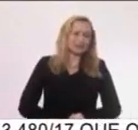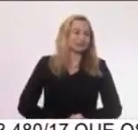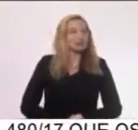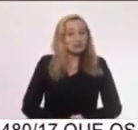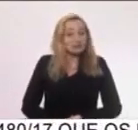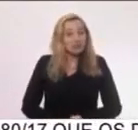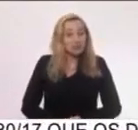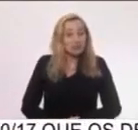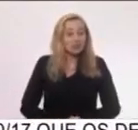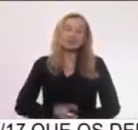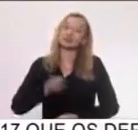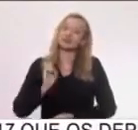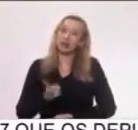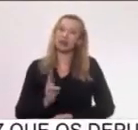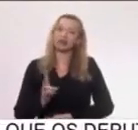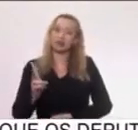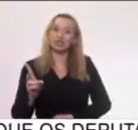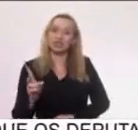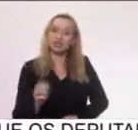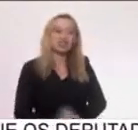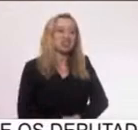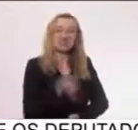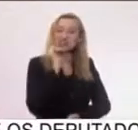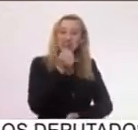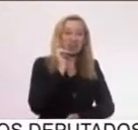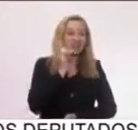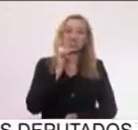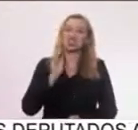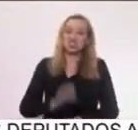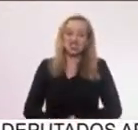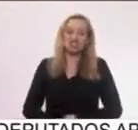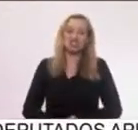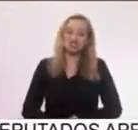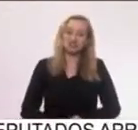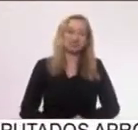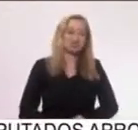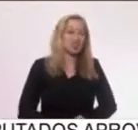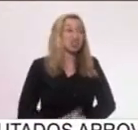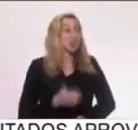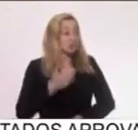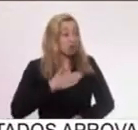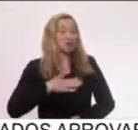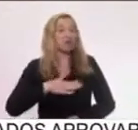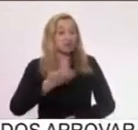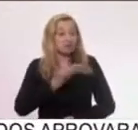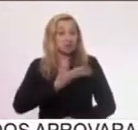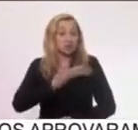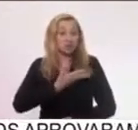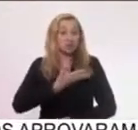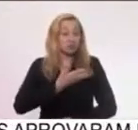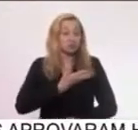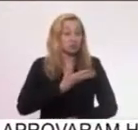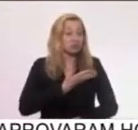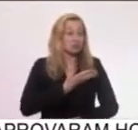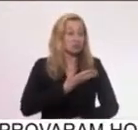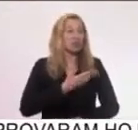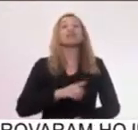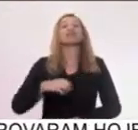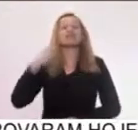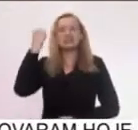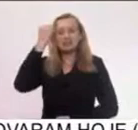sido frequente, uma narrativa de destruição de reputação do meu amigo, do meu líder político,